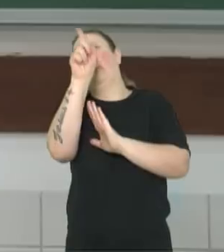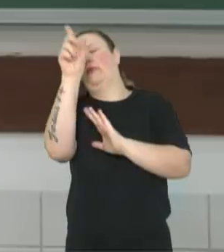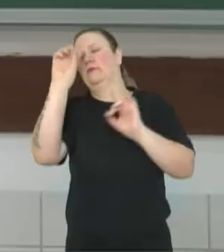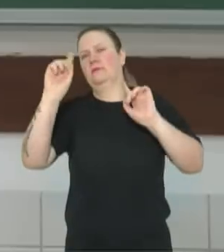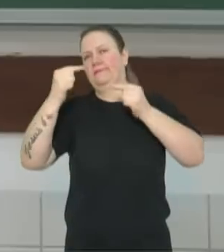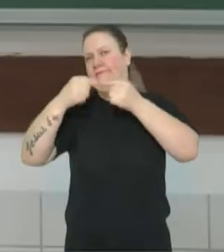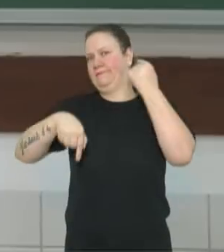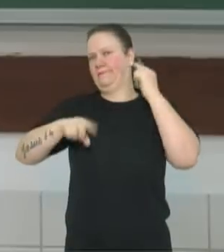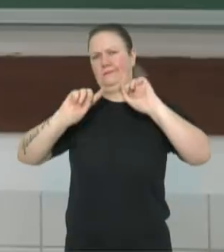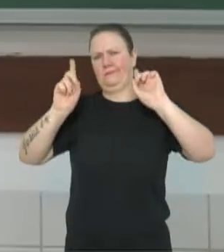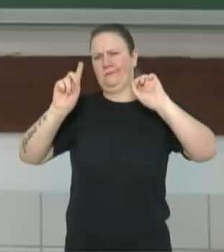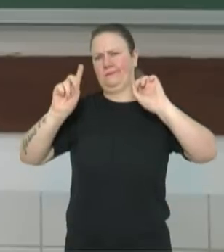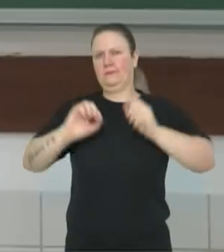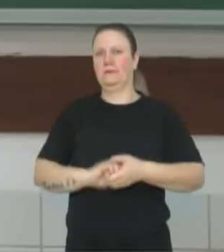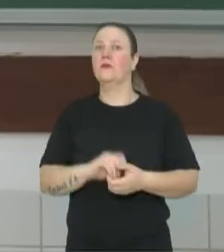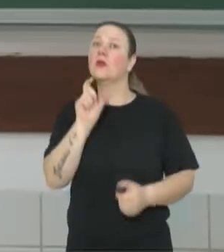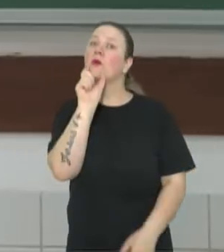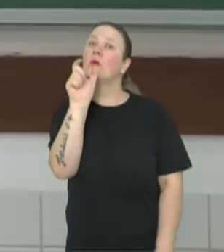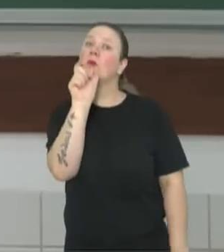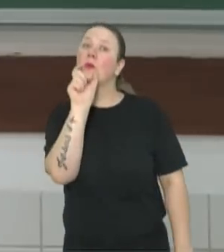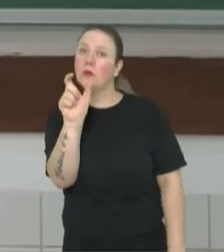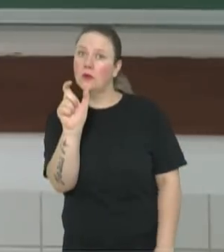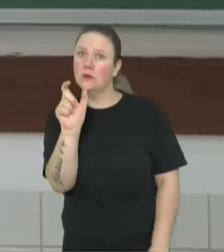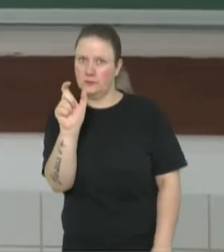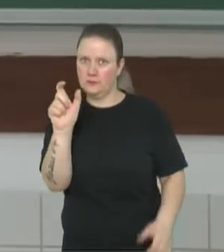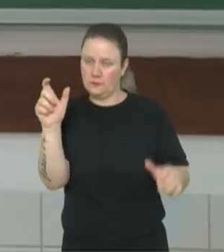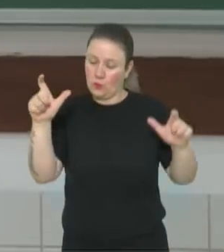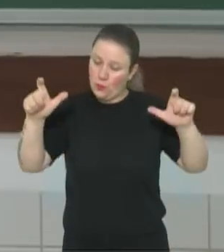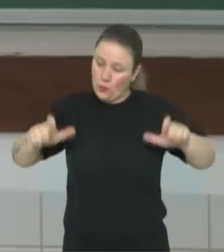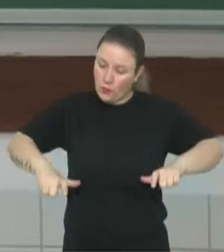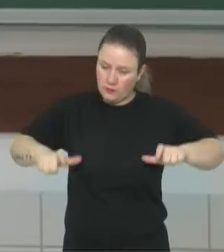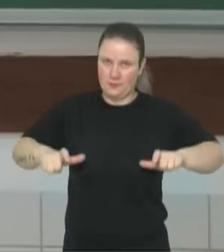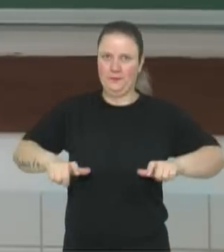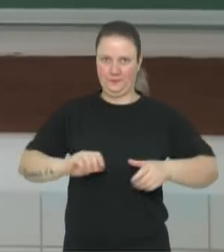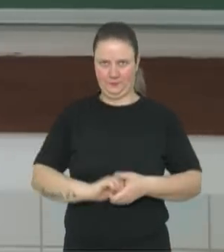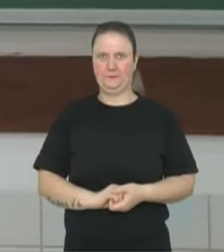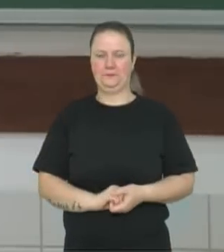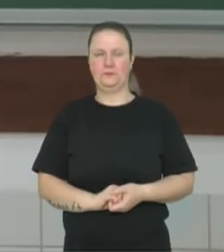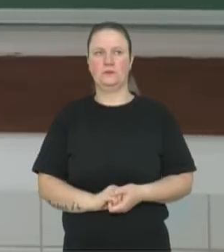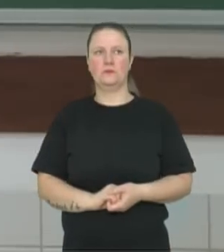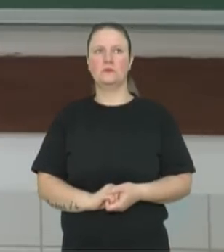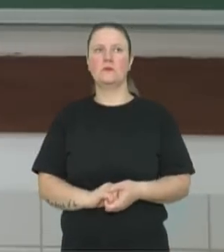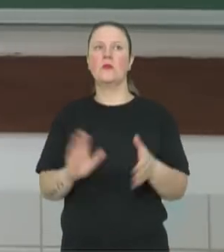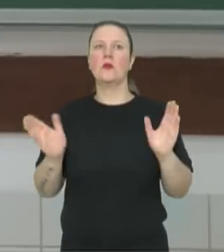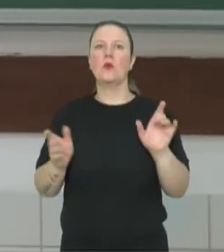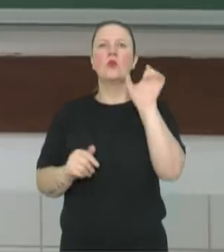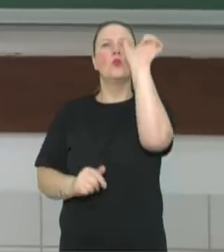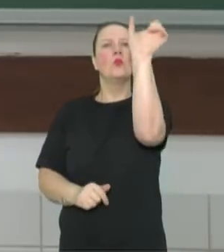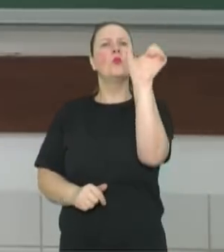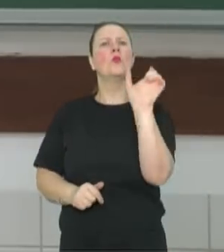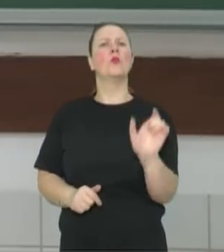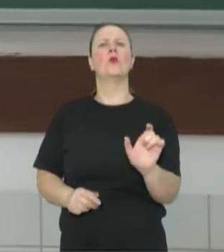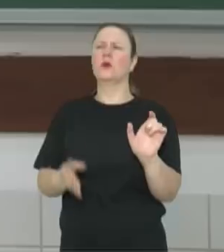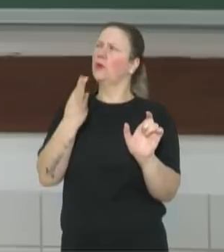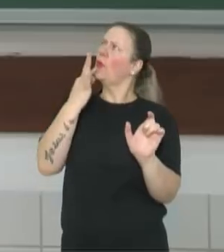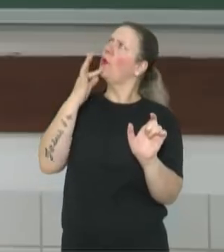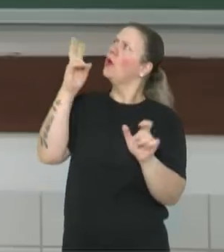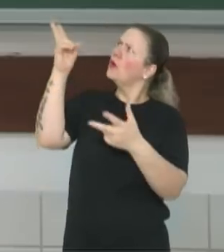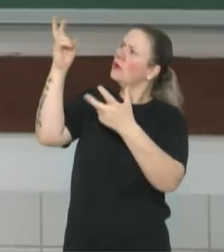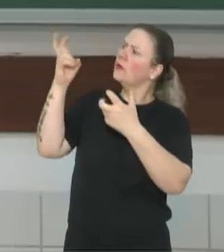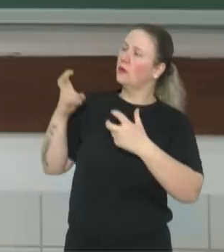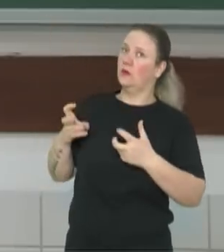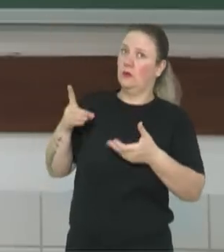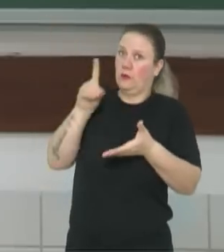espaço, ok? Uma palavra polissêmica. Vamos lá. E agora? Essas palavrinhas você conhece? Agora você vai precisar